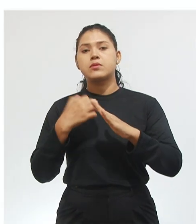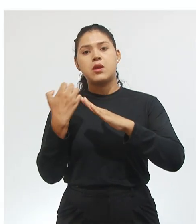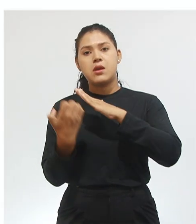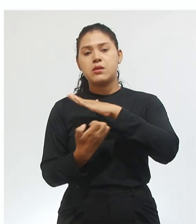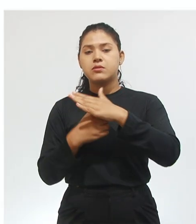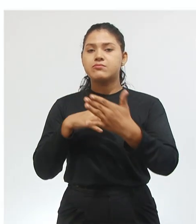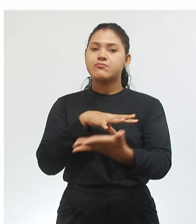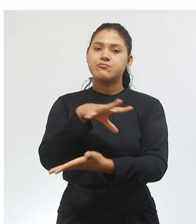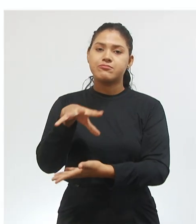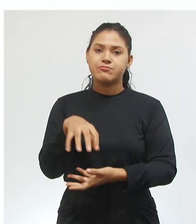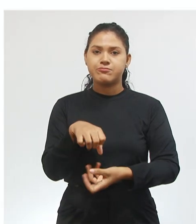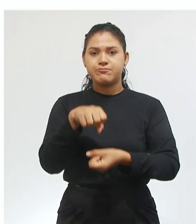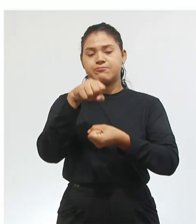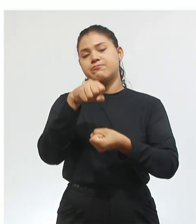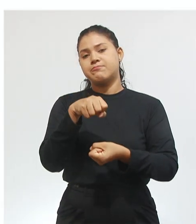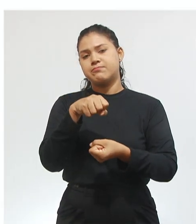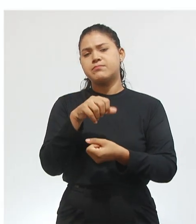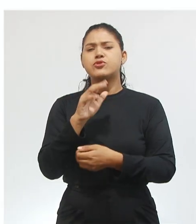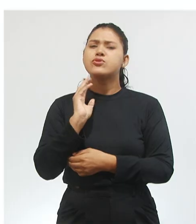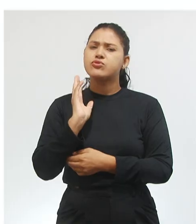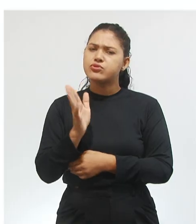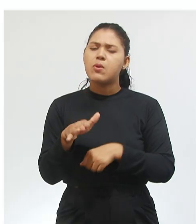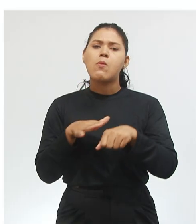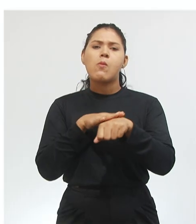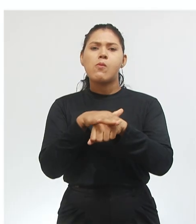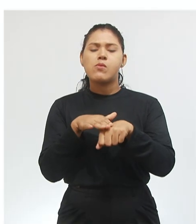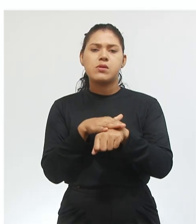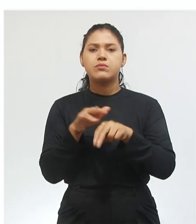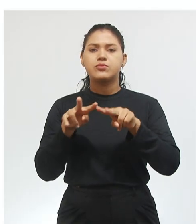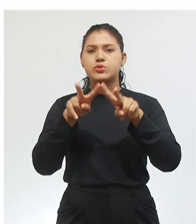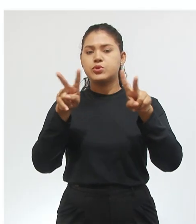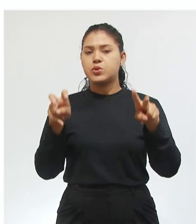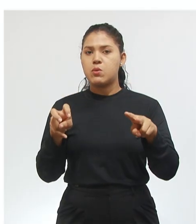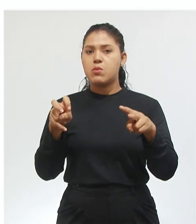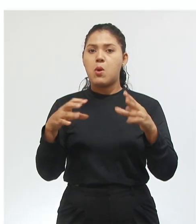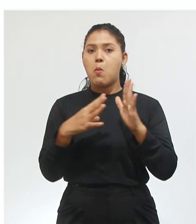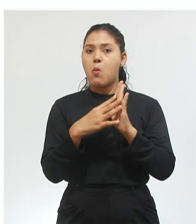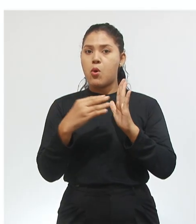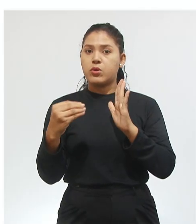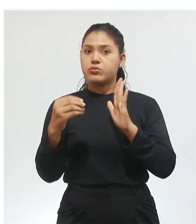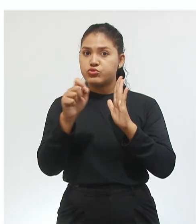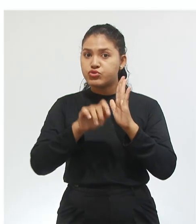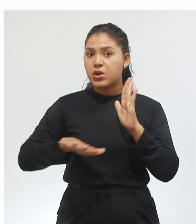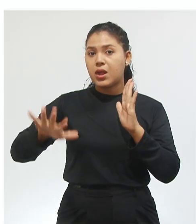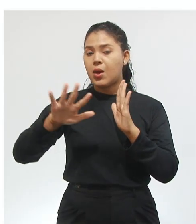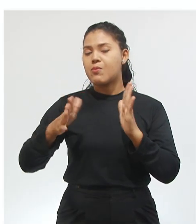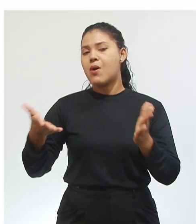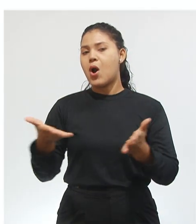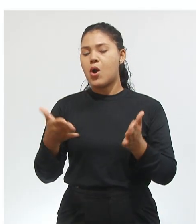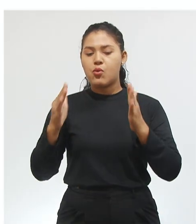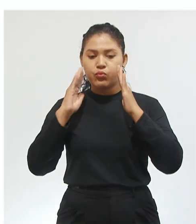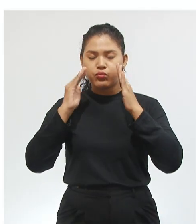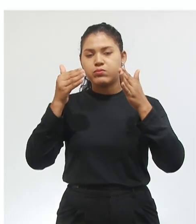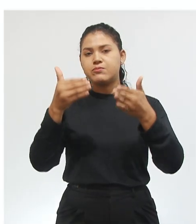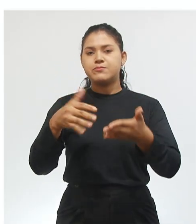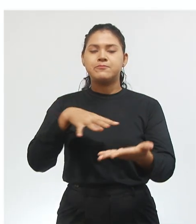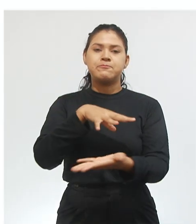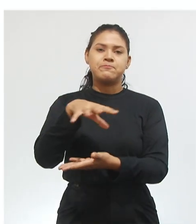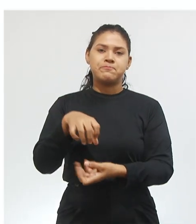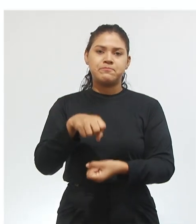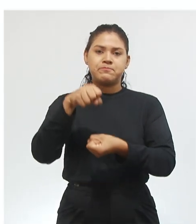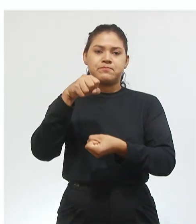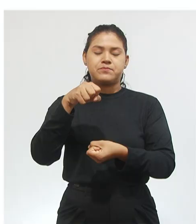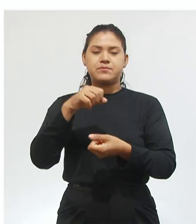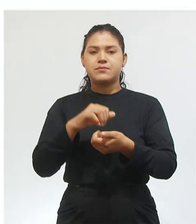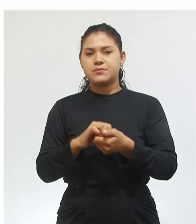sustentável né nós falamos sobre o que é um modelo de negócio Geral agora nós vamos falar do modelo de negócio sustentável o